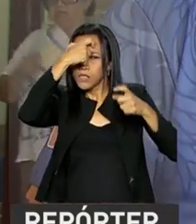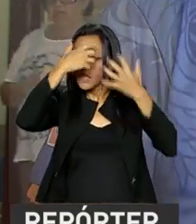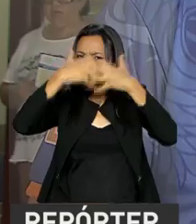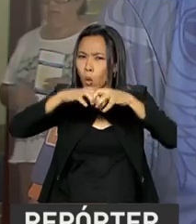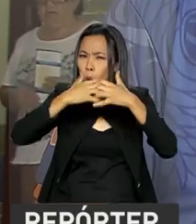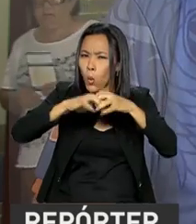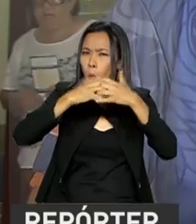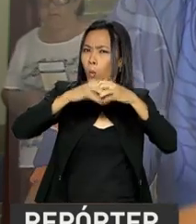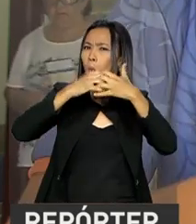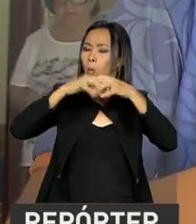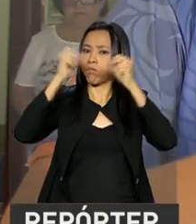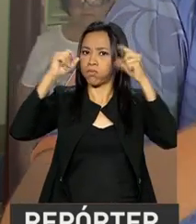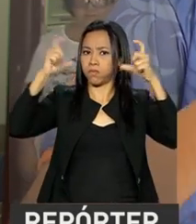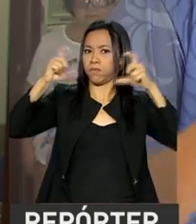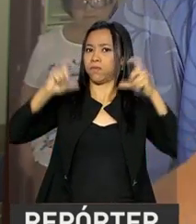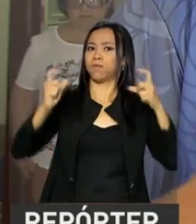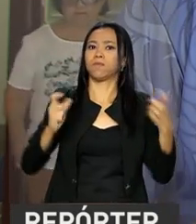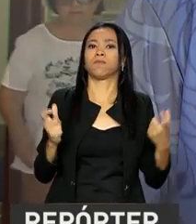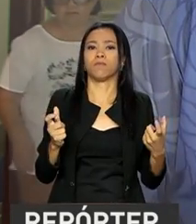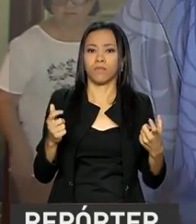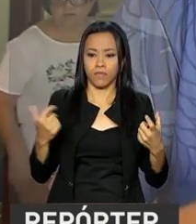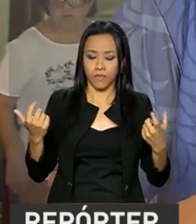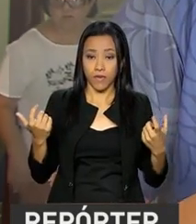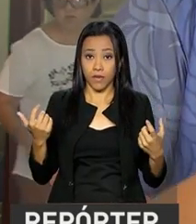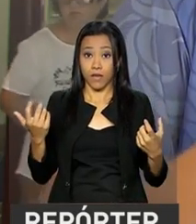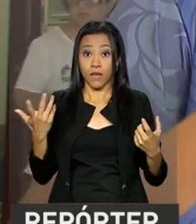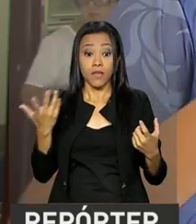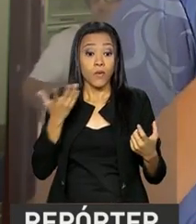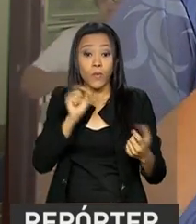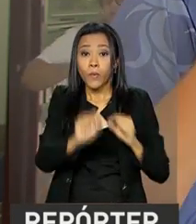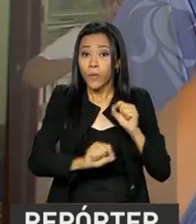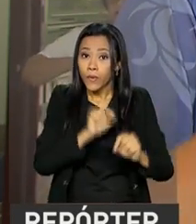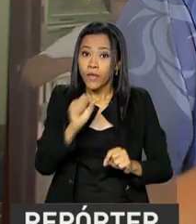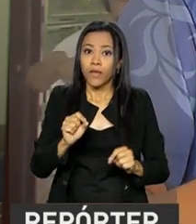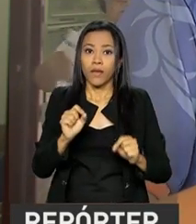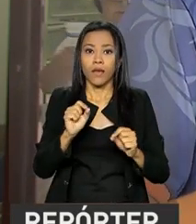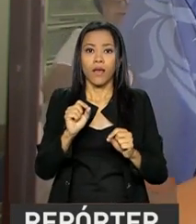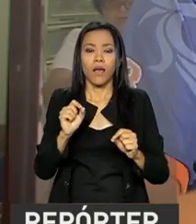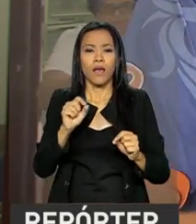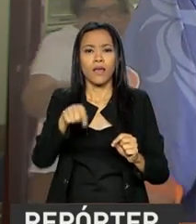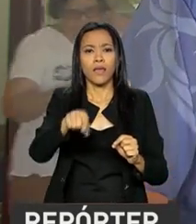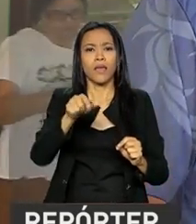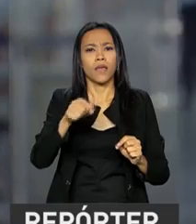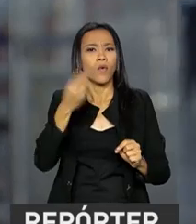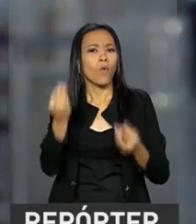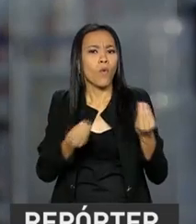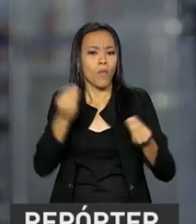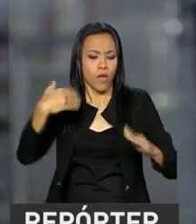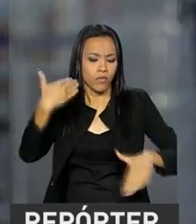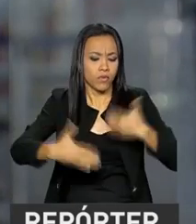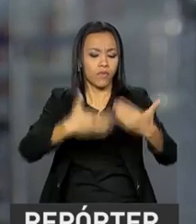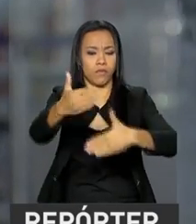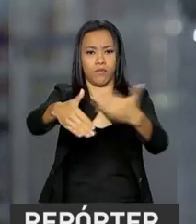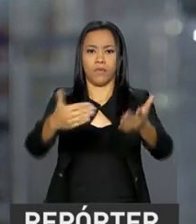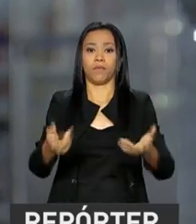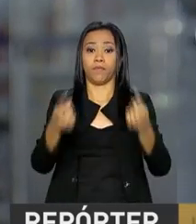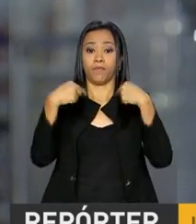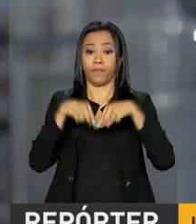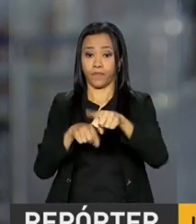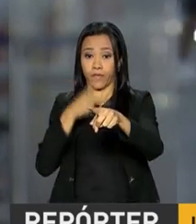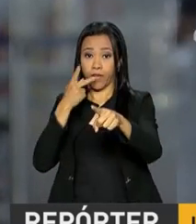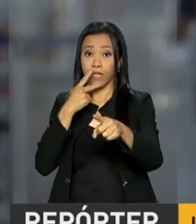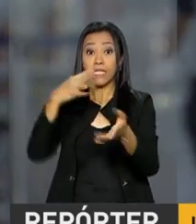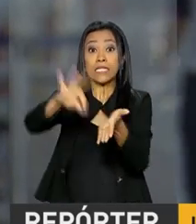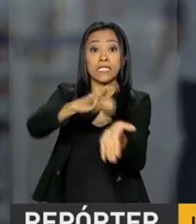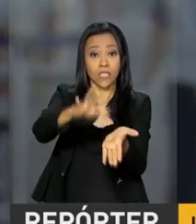psicomotor que traz com ele a evolução da eletrônica. As inscrições para a Olimpíada